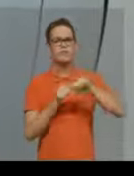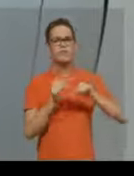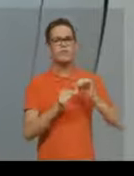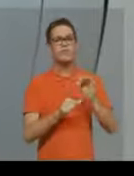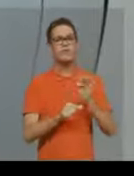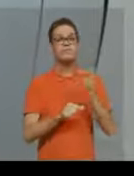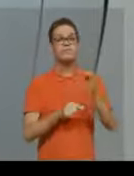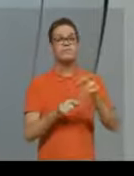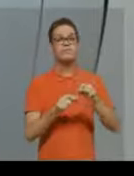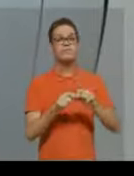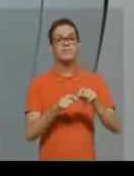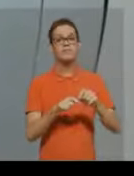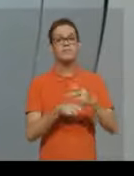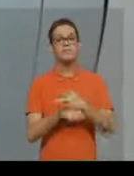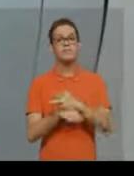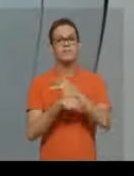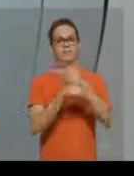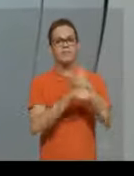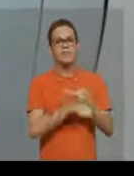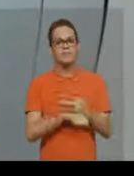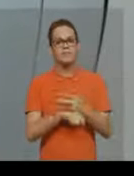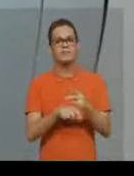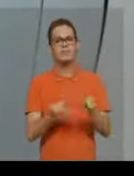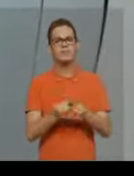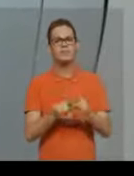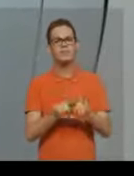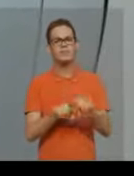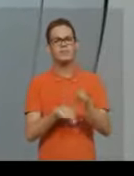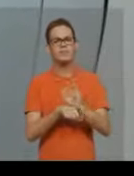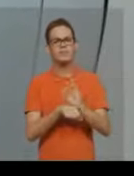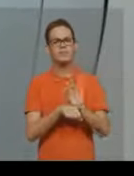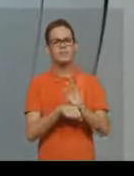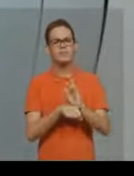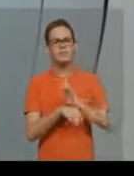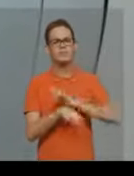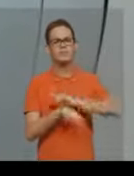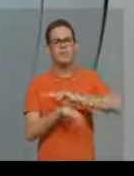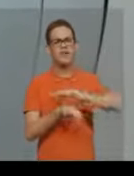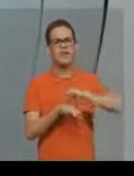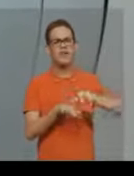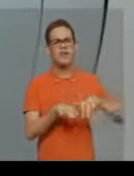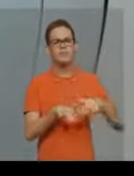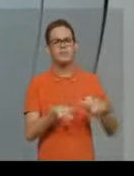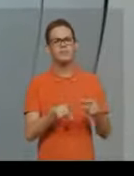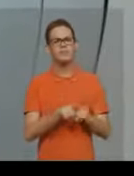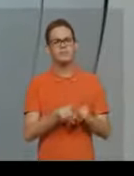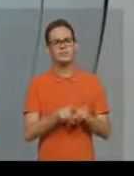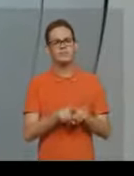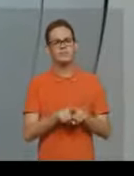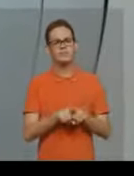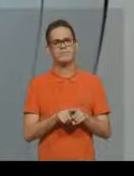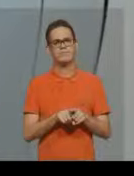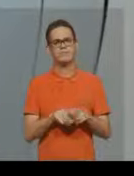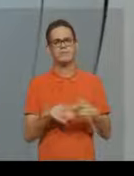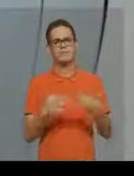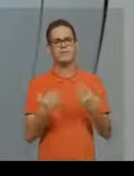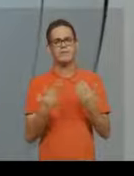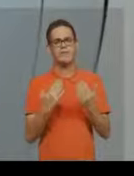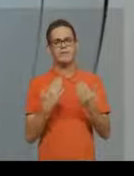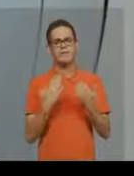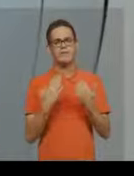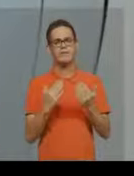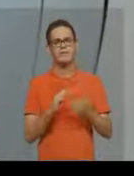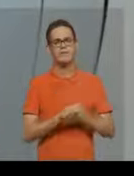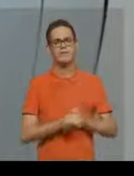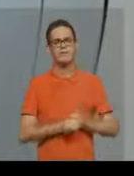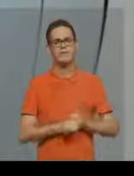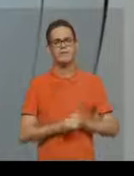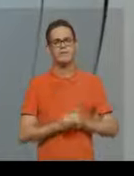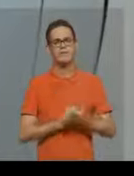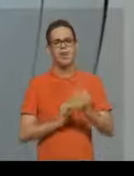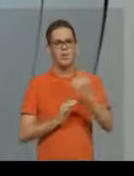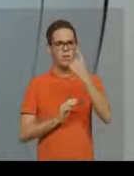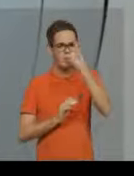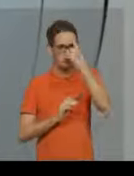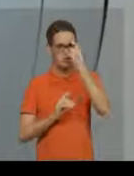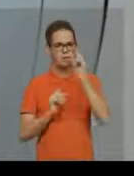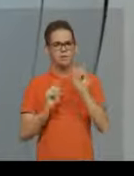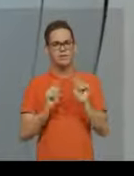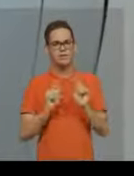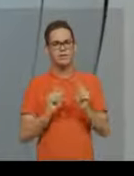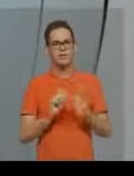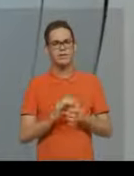de Edgar Allan Poe também, que viraram filmes. Essa comparação a gente vê que são... Agora, eu falo assim